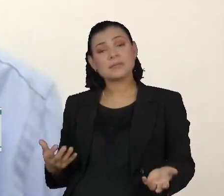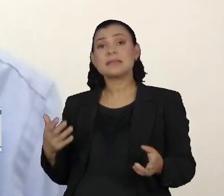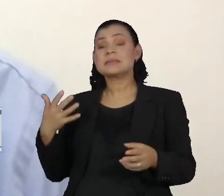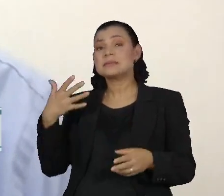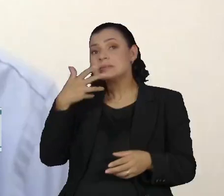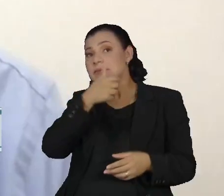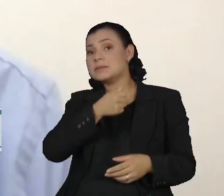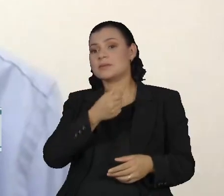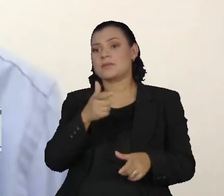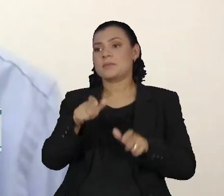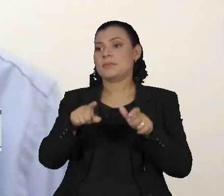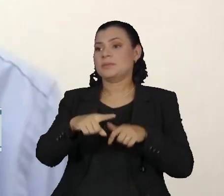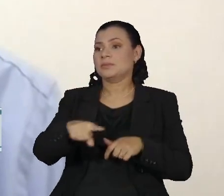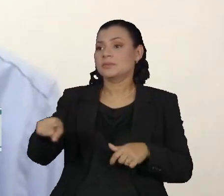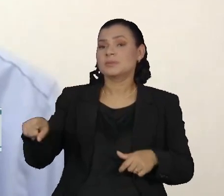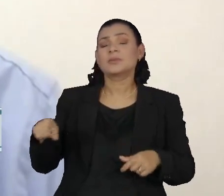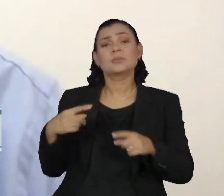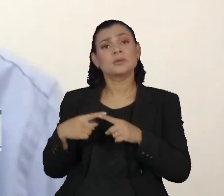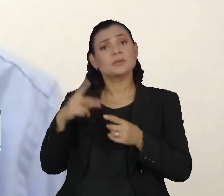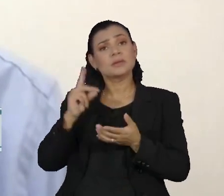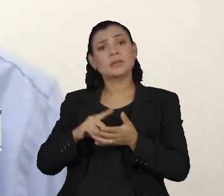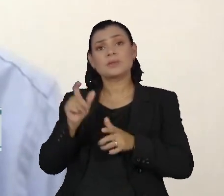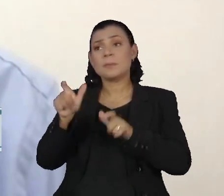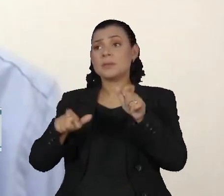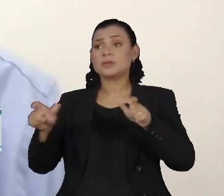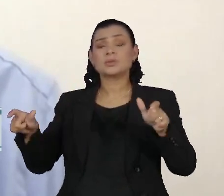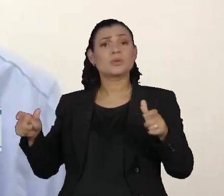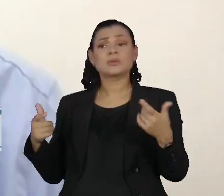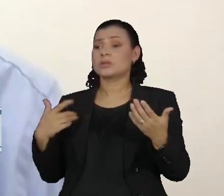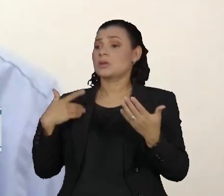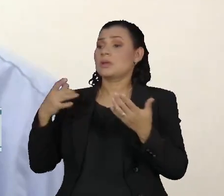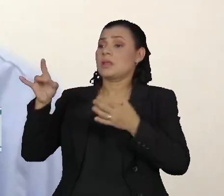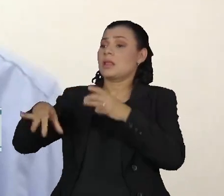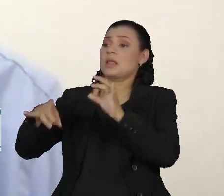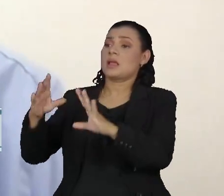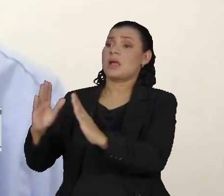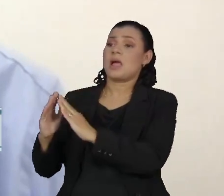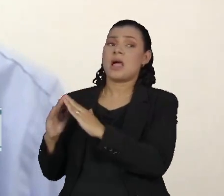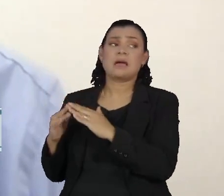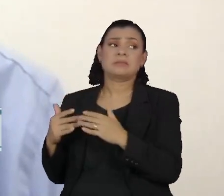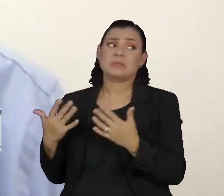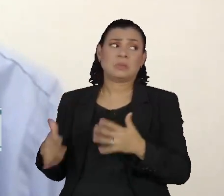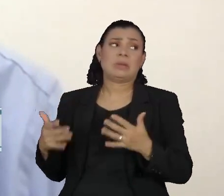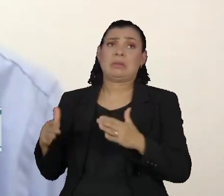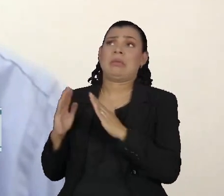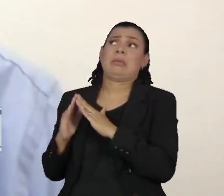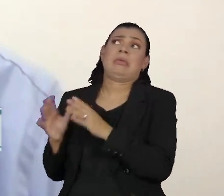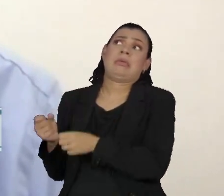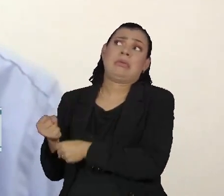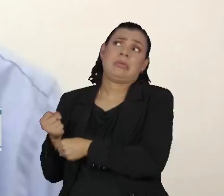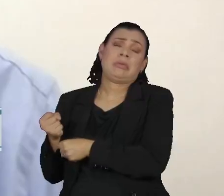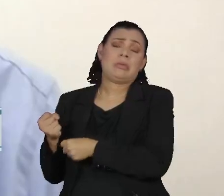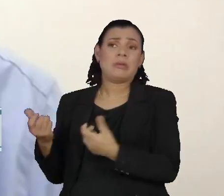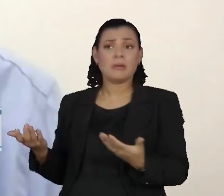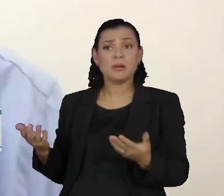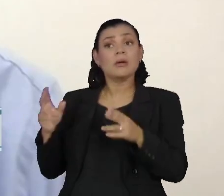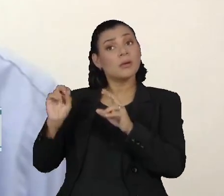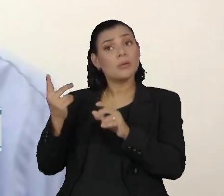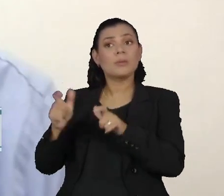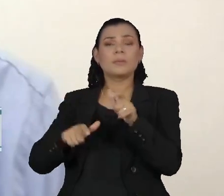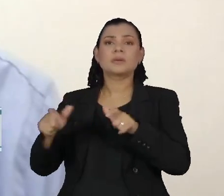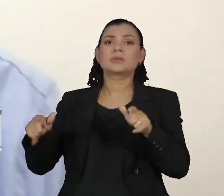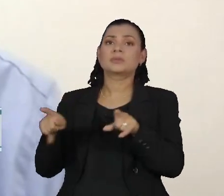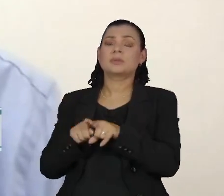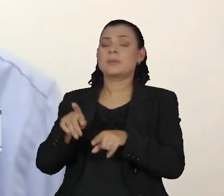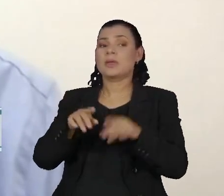muitas vidas se perdem porque as pessoas não querem sair de casa, têm medo de saques, muitas vezes o pessoal dos governos também